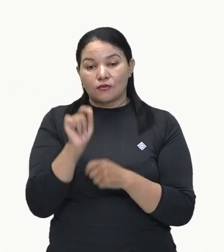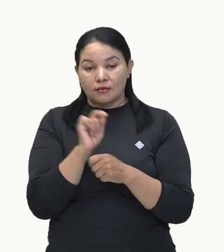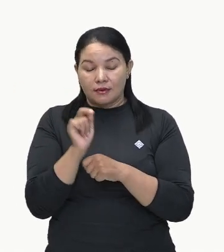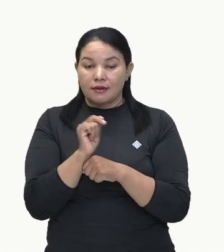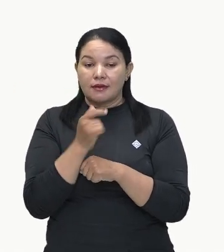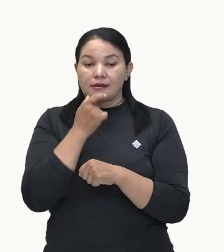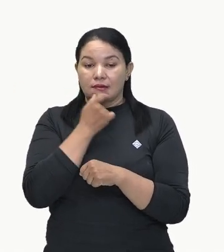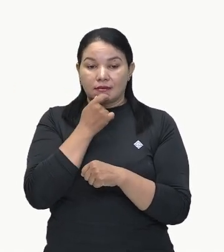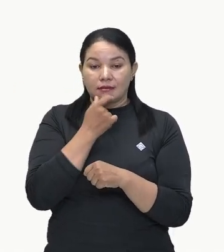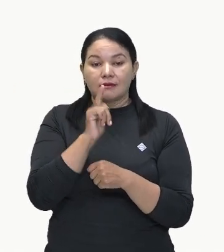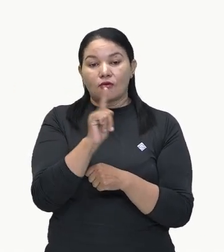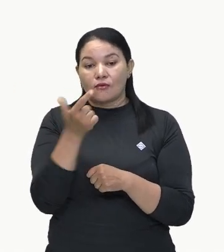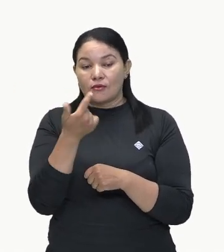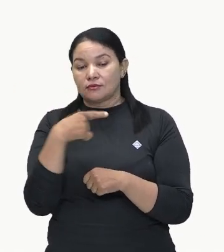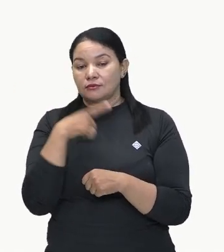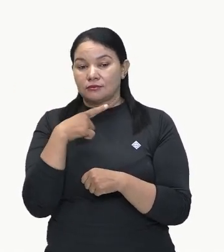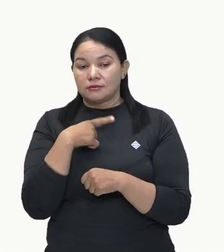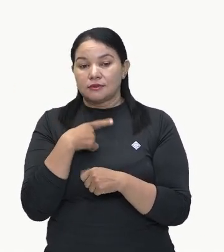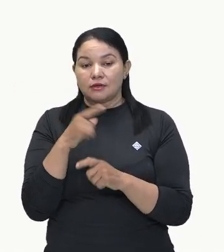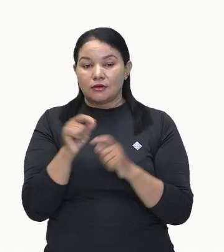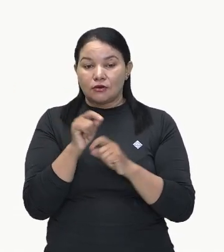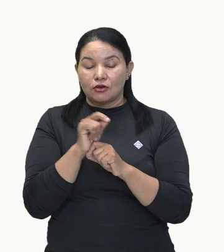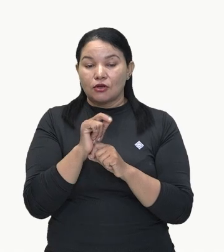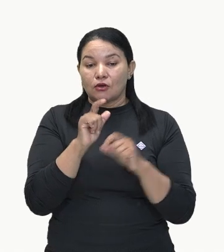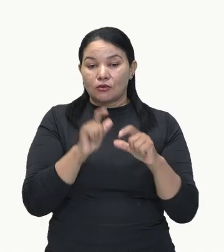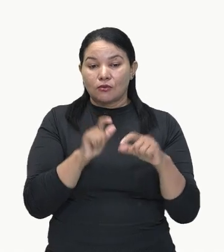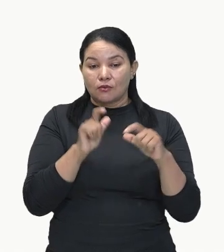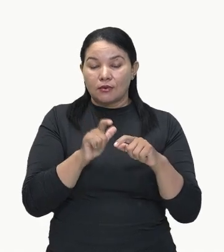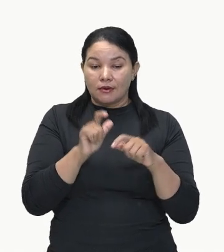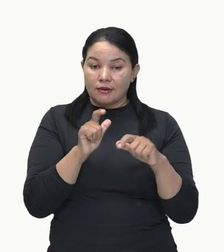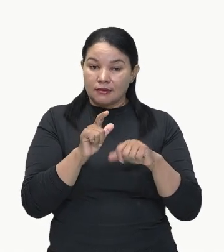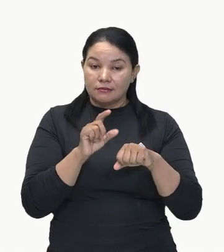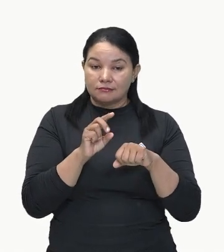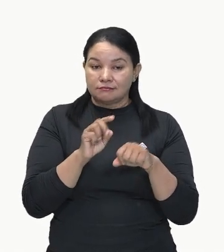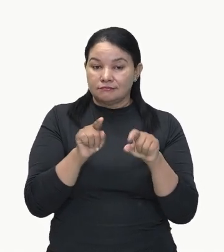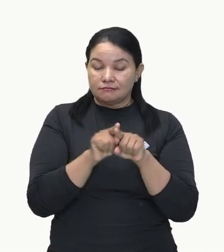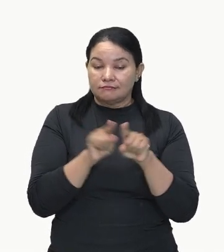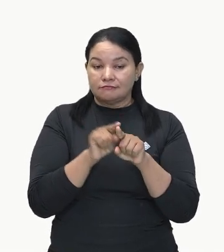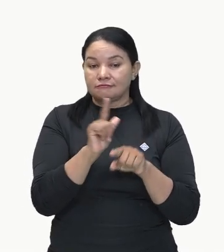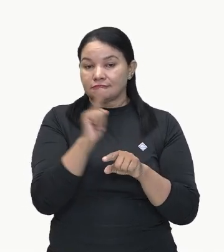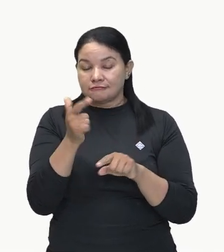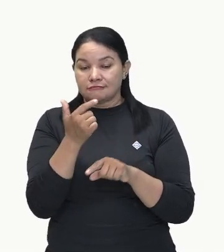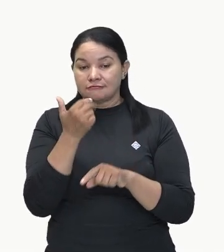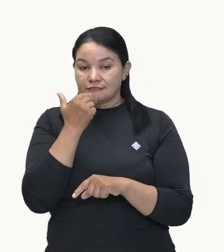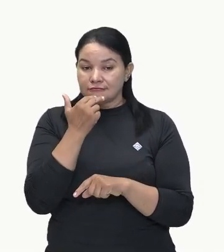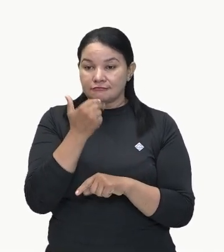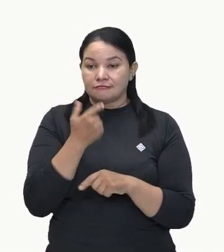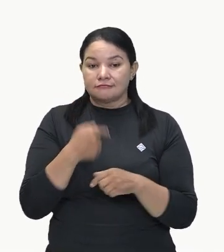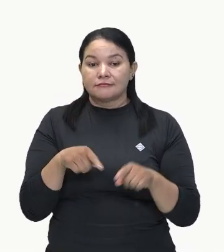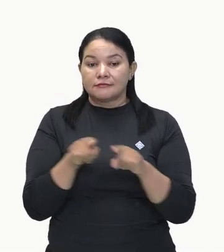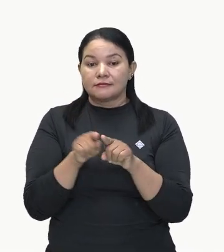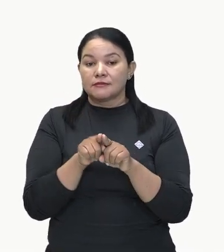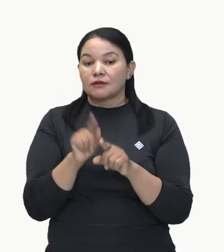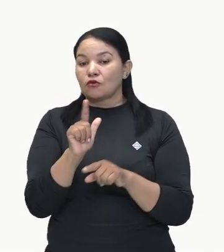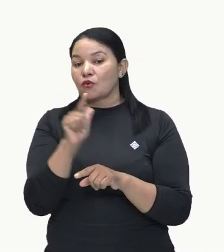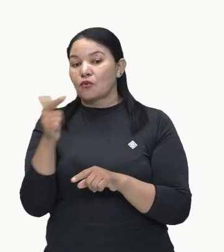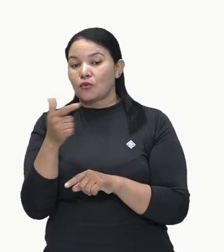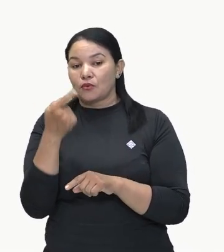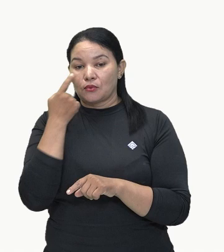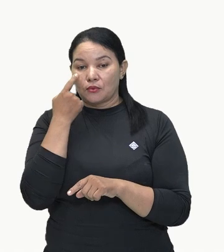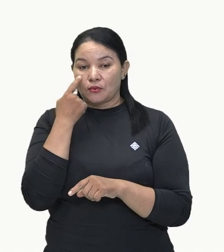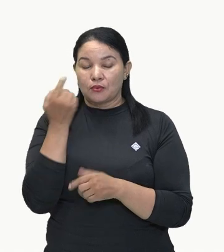em Colômbia Britânica, Alberta, lá no território de Yukon, aqui também na outra região de Ontário, Manitoba